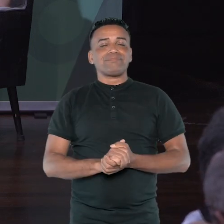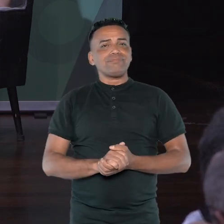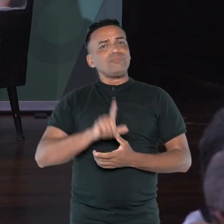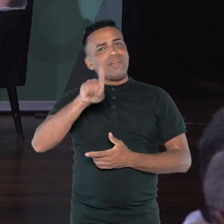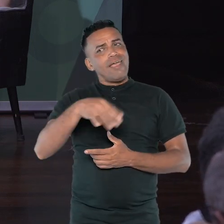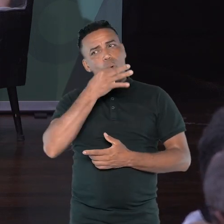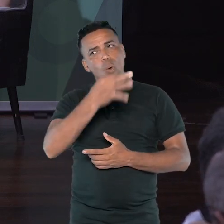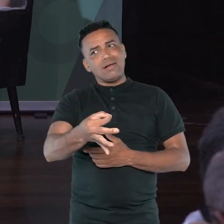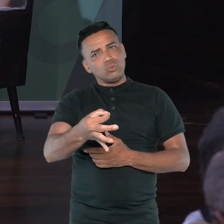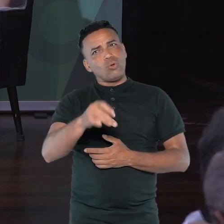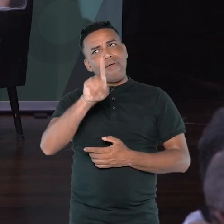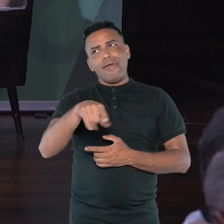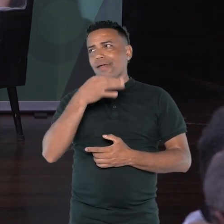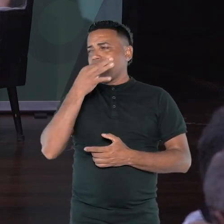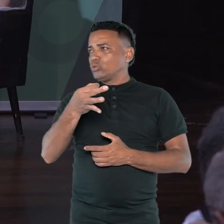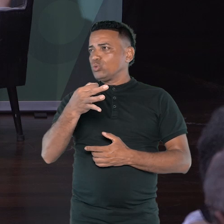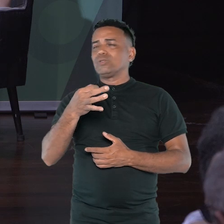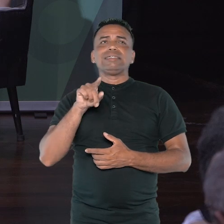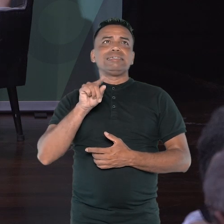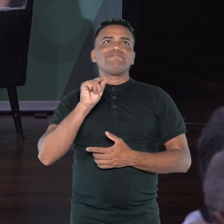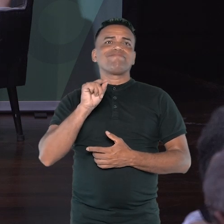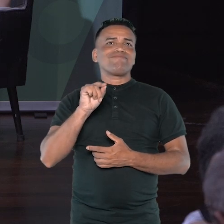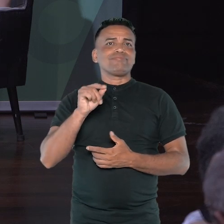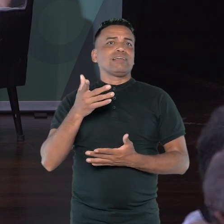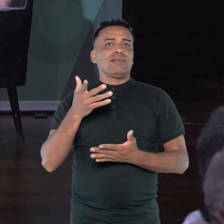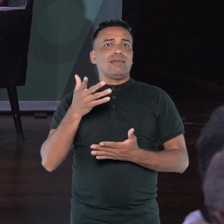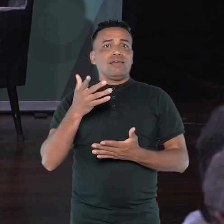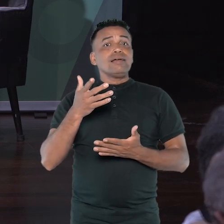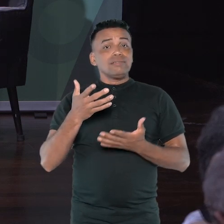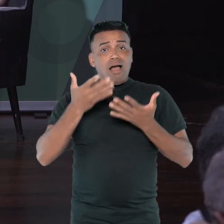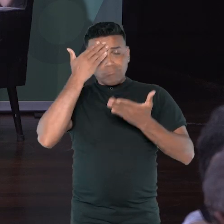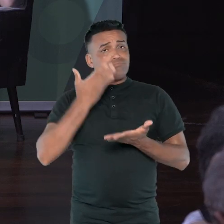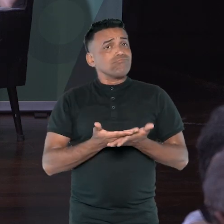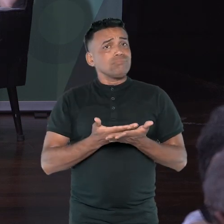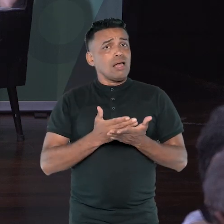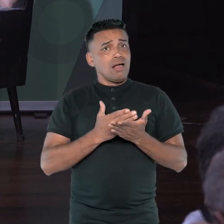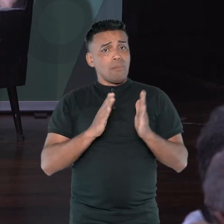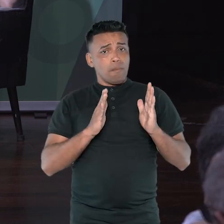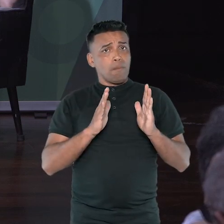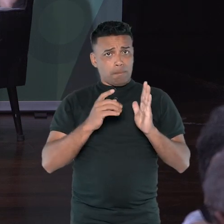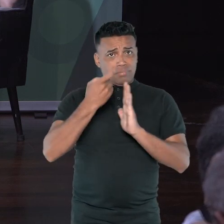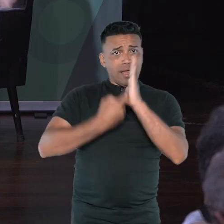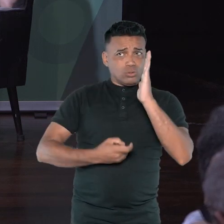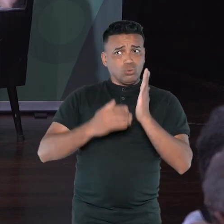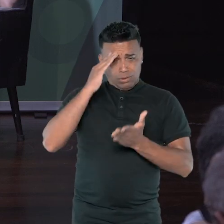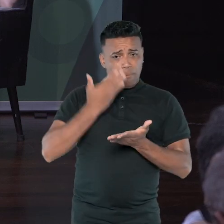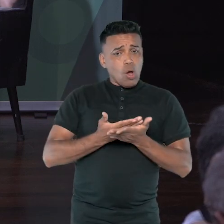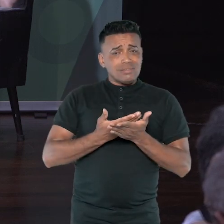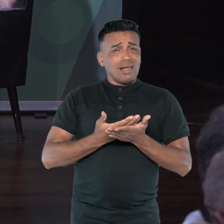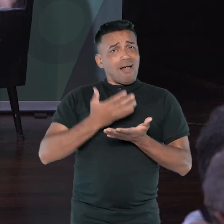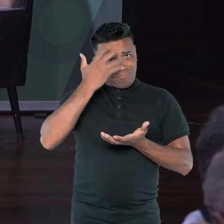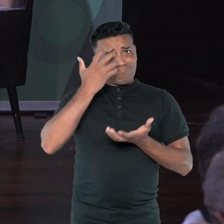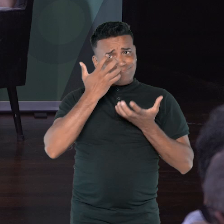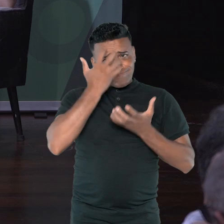Eu acho que esse ponto de aposta, apesar da gente